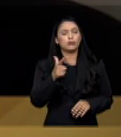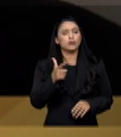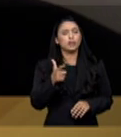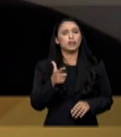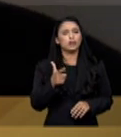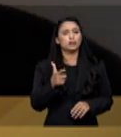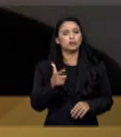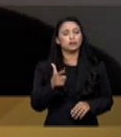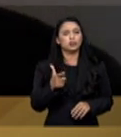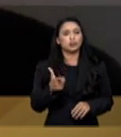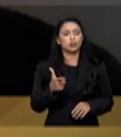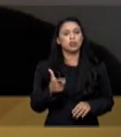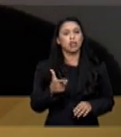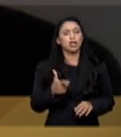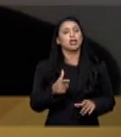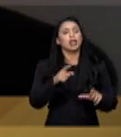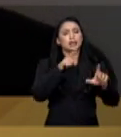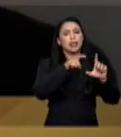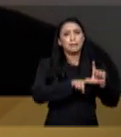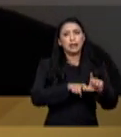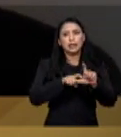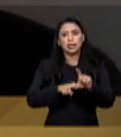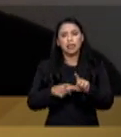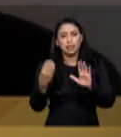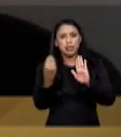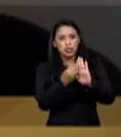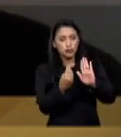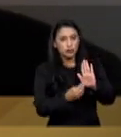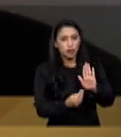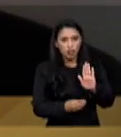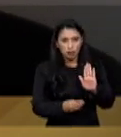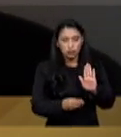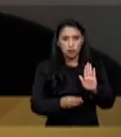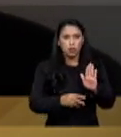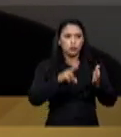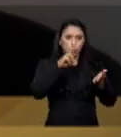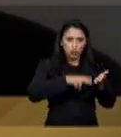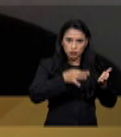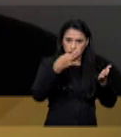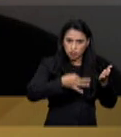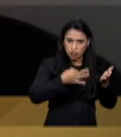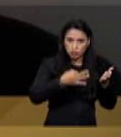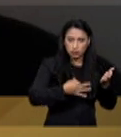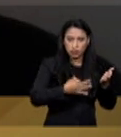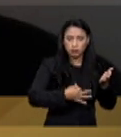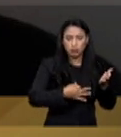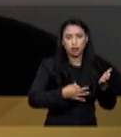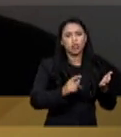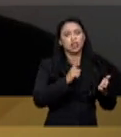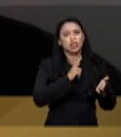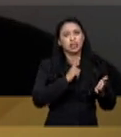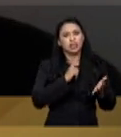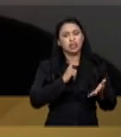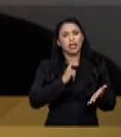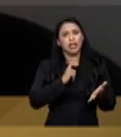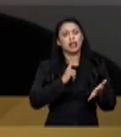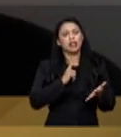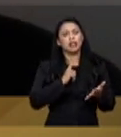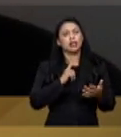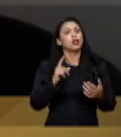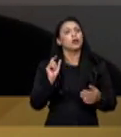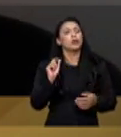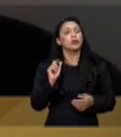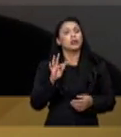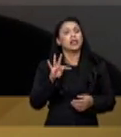entre esses fatos, estou citando literalmente, geneticamente relacionados em tese